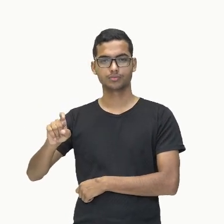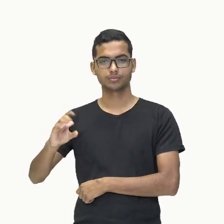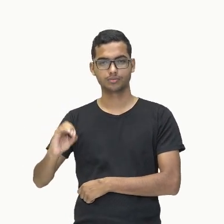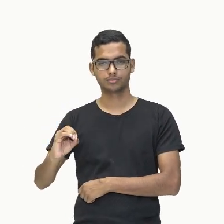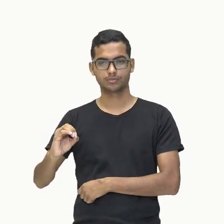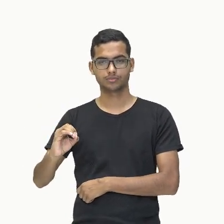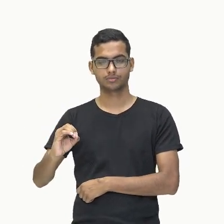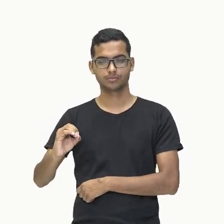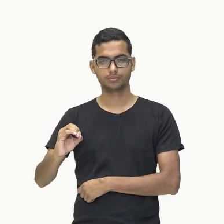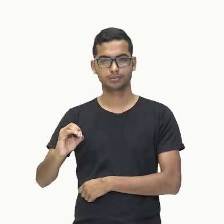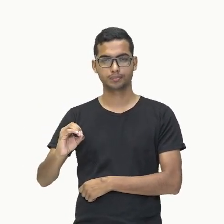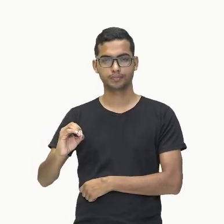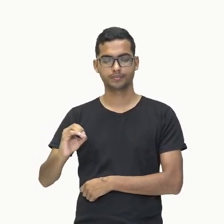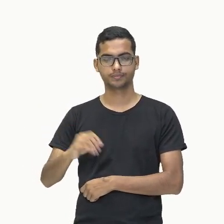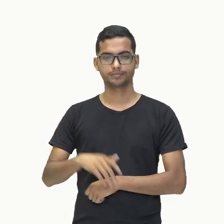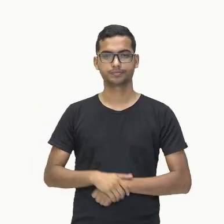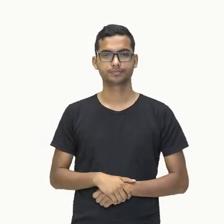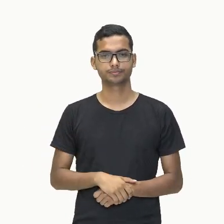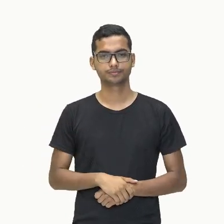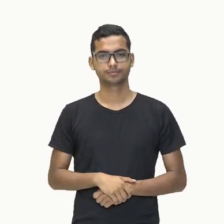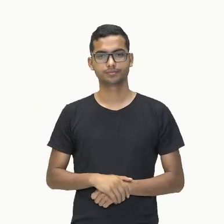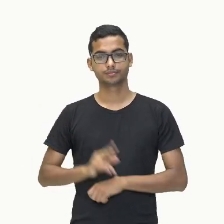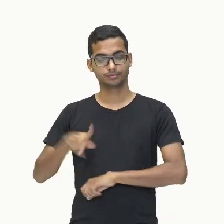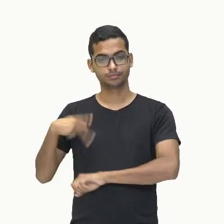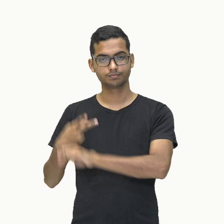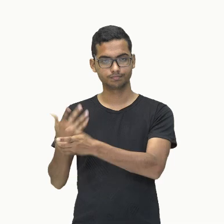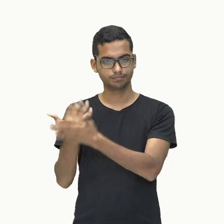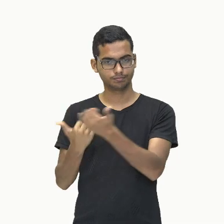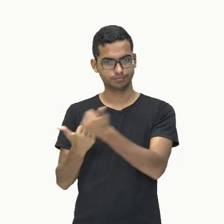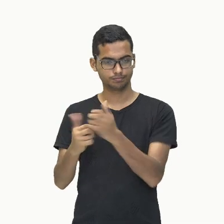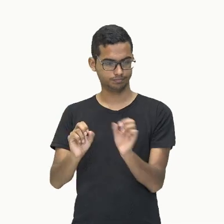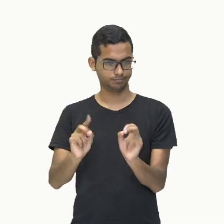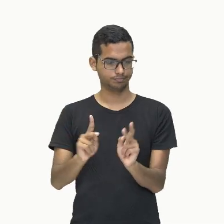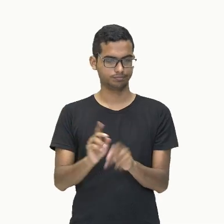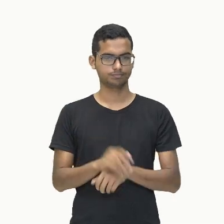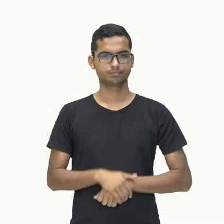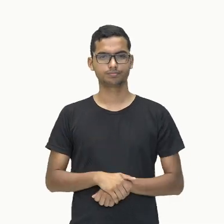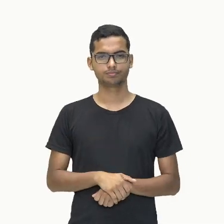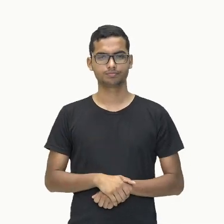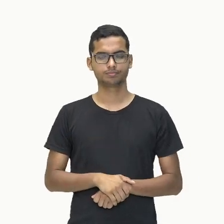Esse x0 ainda vai ser substituído, né?